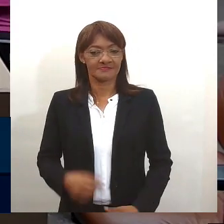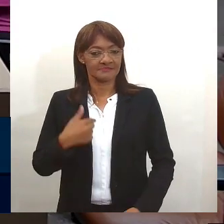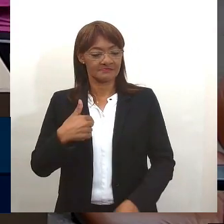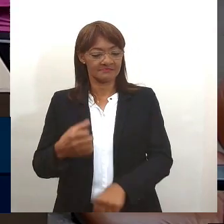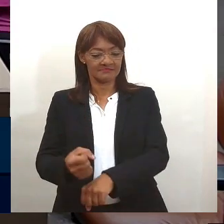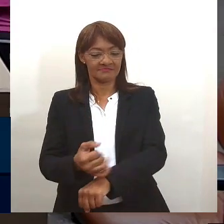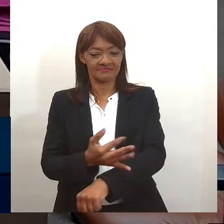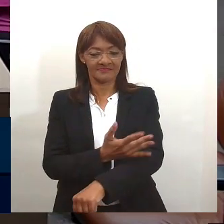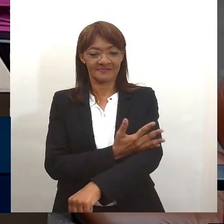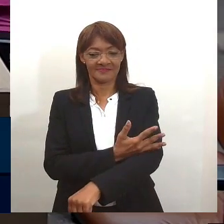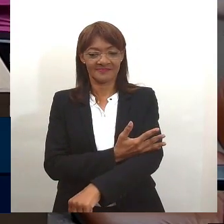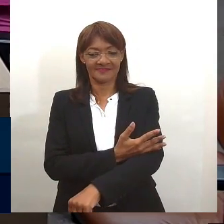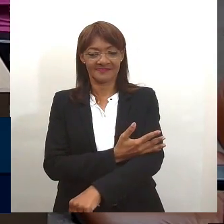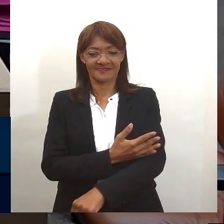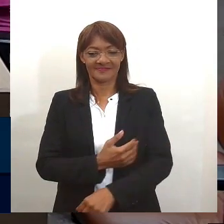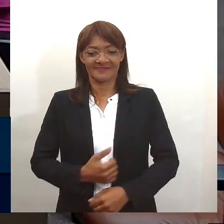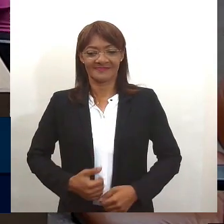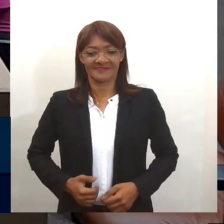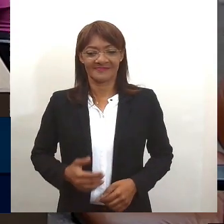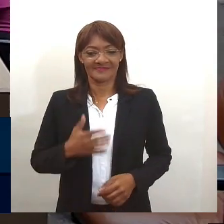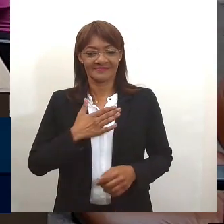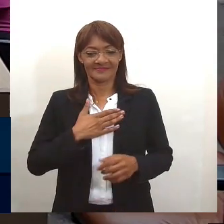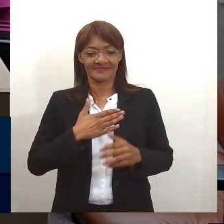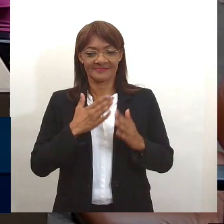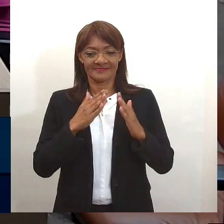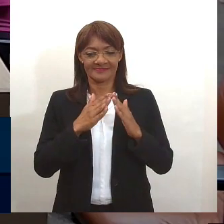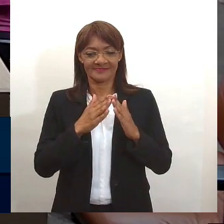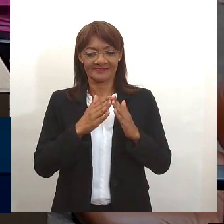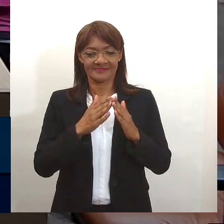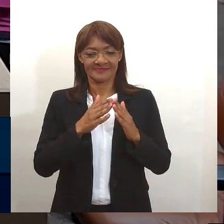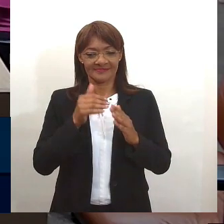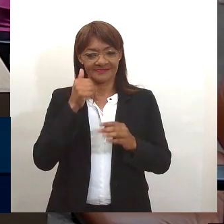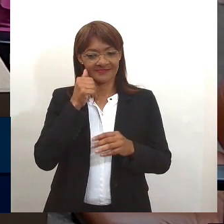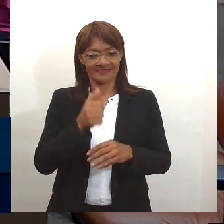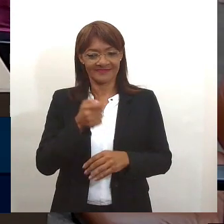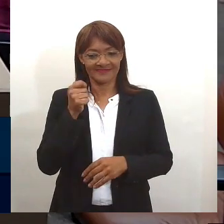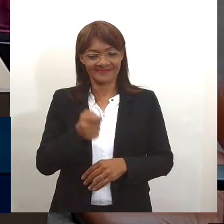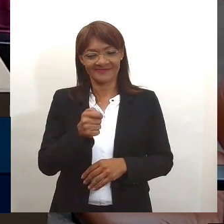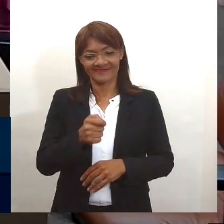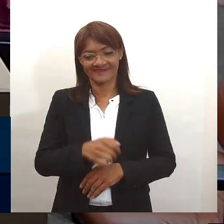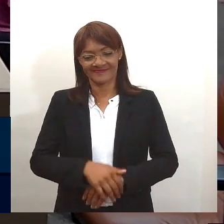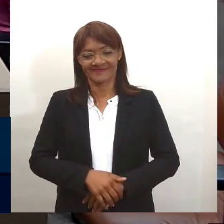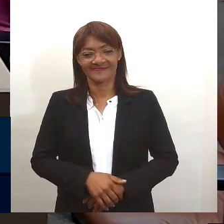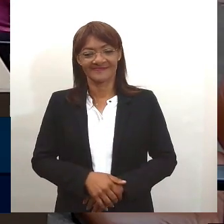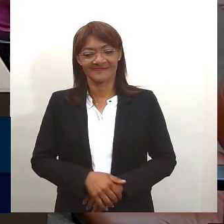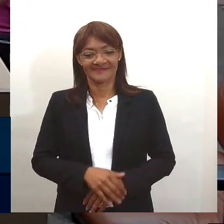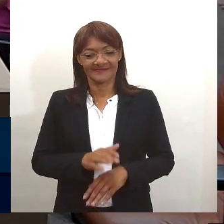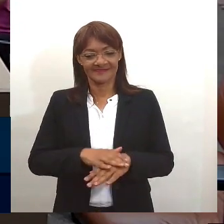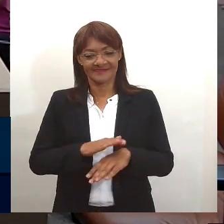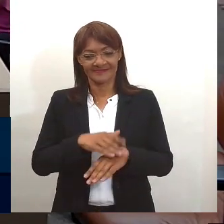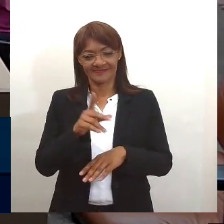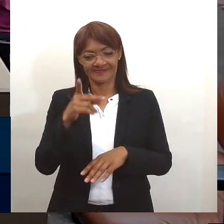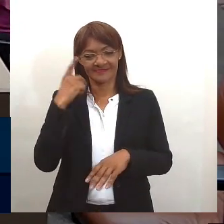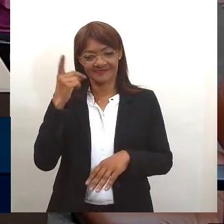casa, mulher maioria. Com a palavra a deputada Linda Brasil.